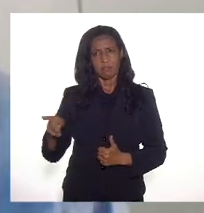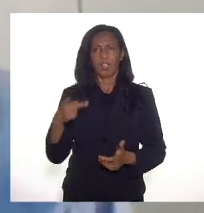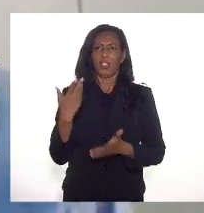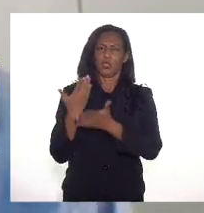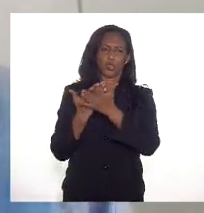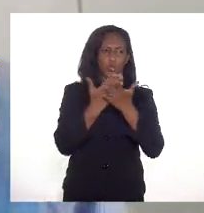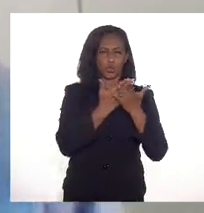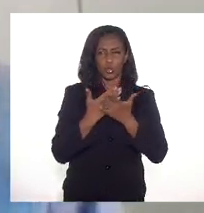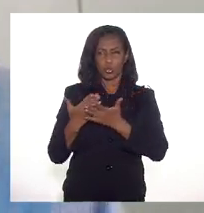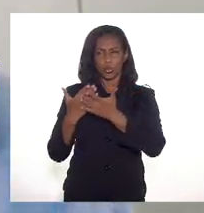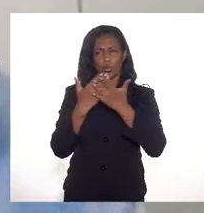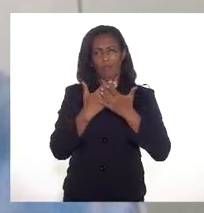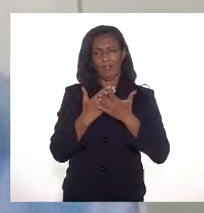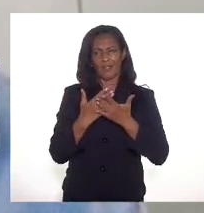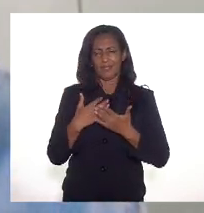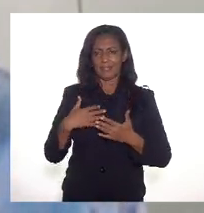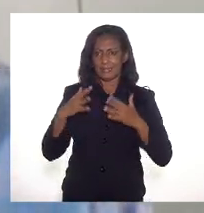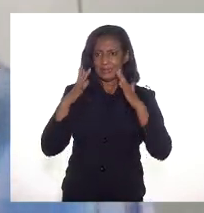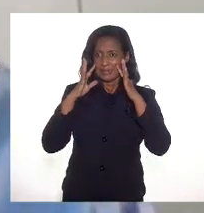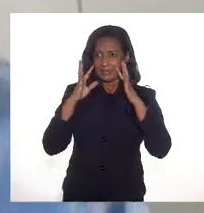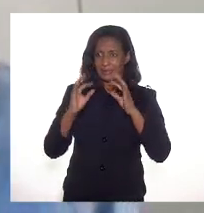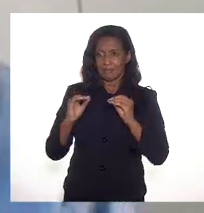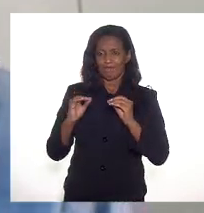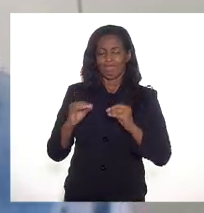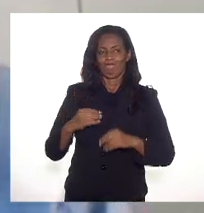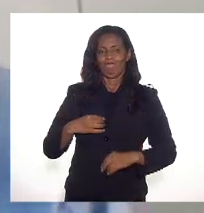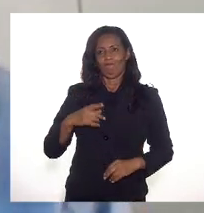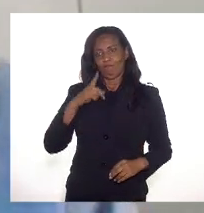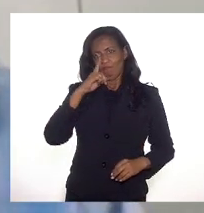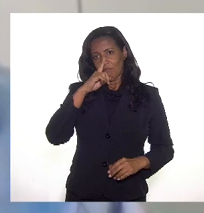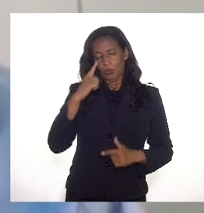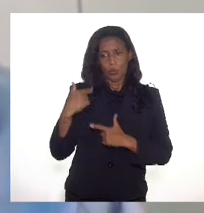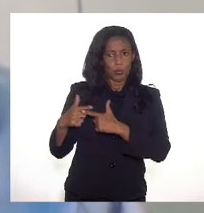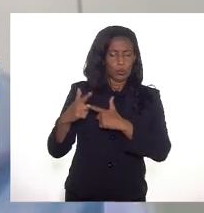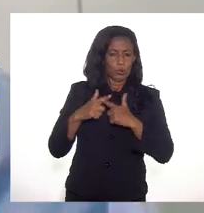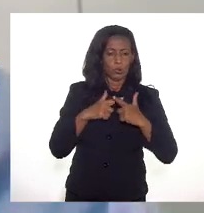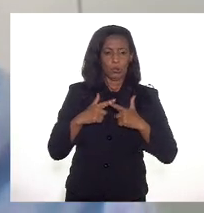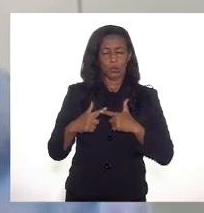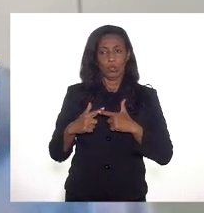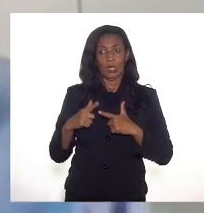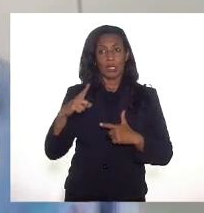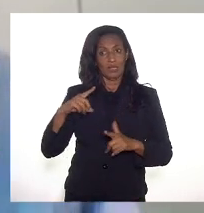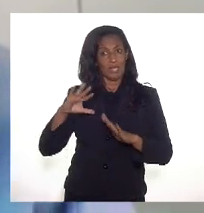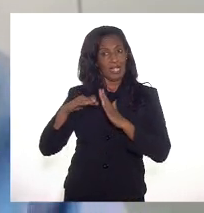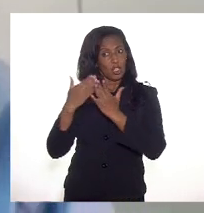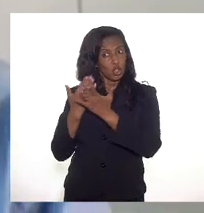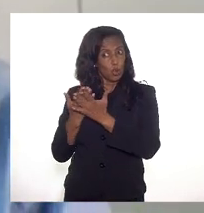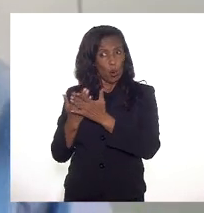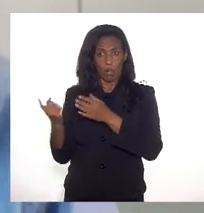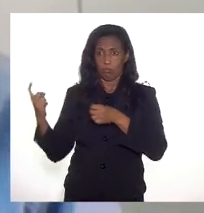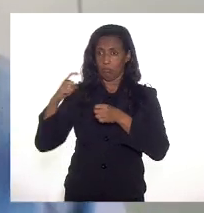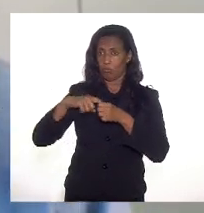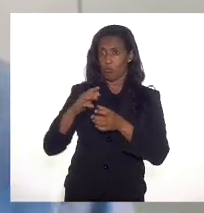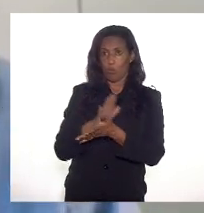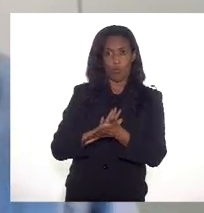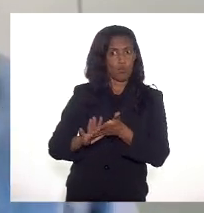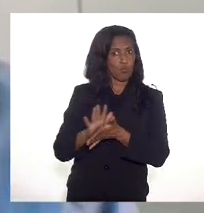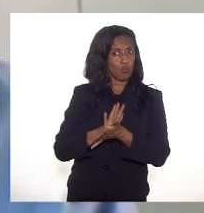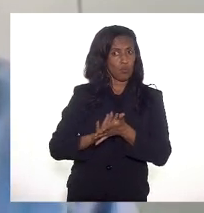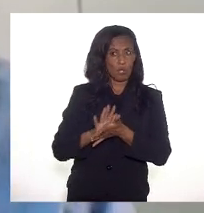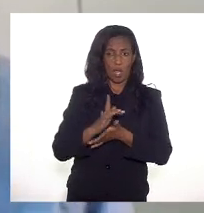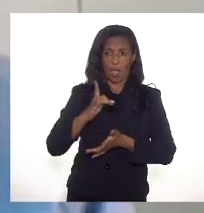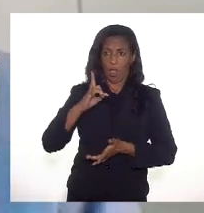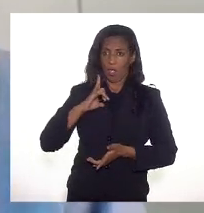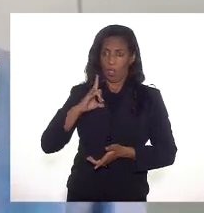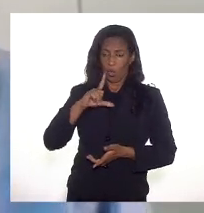tenho visto é muito dramático. A gente tem aquelas escolas que até hoje não voltaram e que, no geral, tomaram